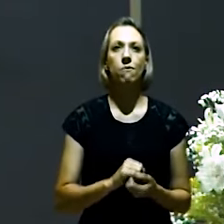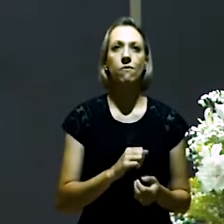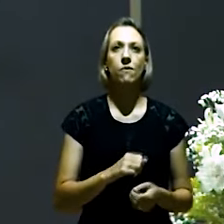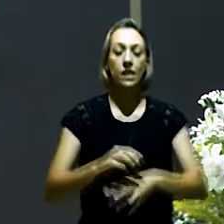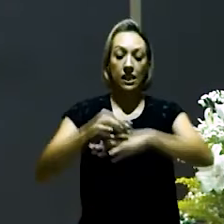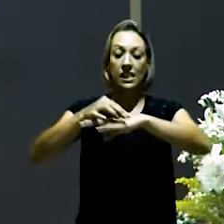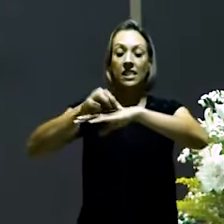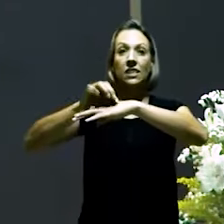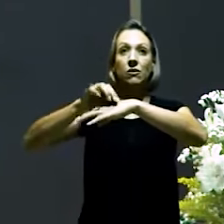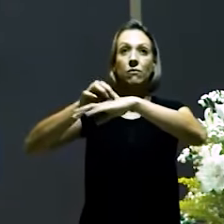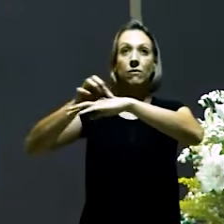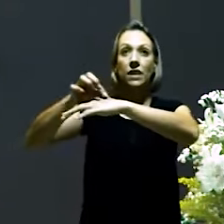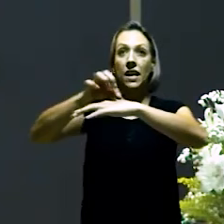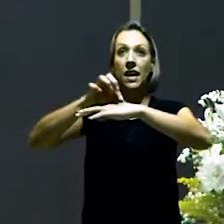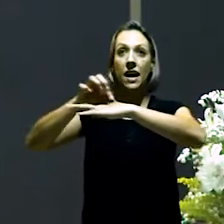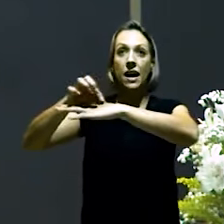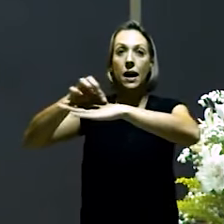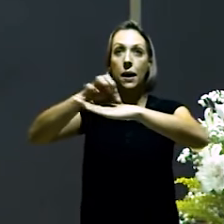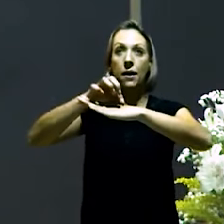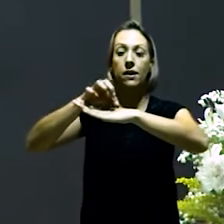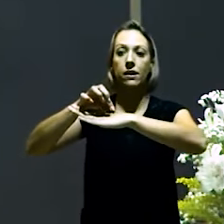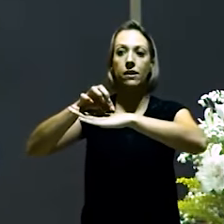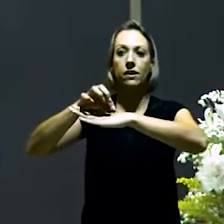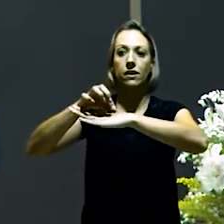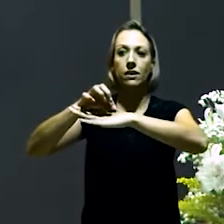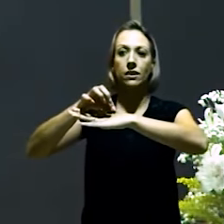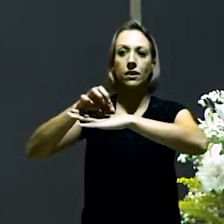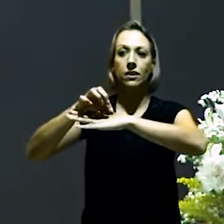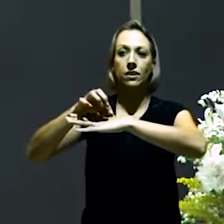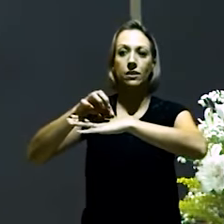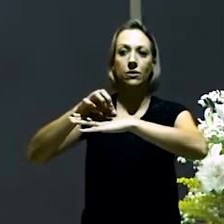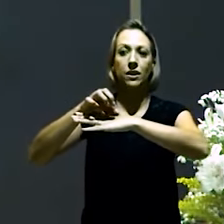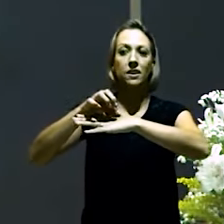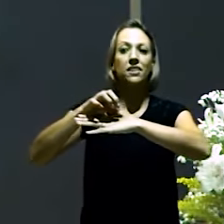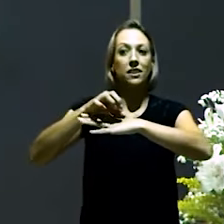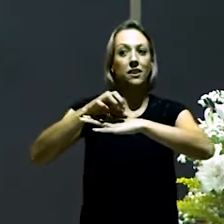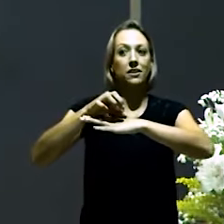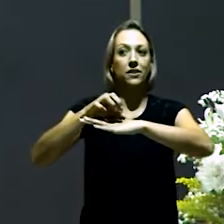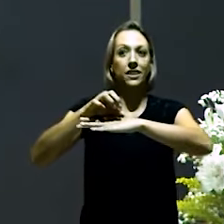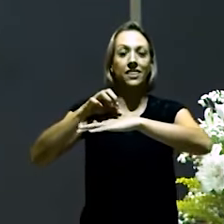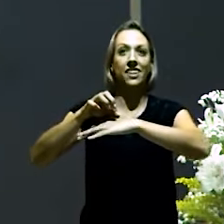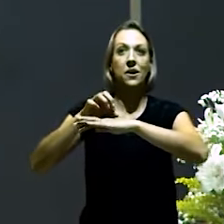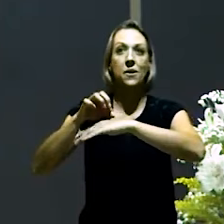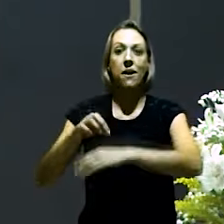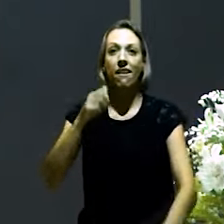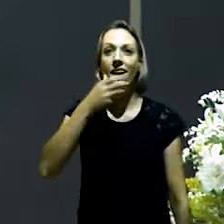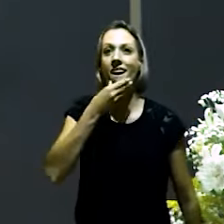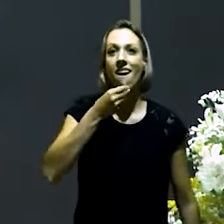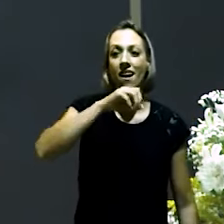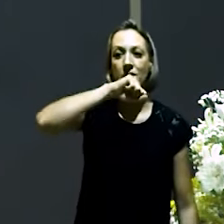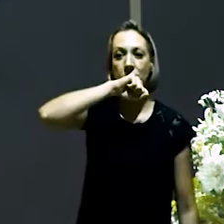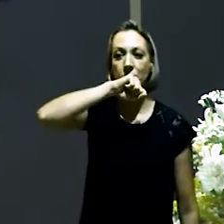pele da parte superior do seu pênis é retirada. E uma vez que é retirada, aquela criança está marcada com a marca do